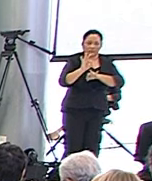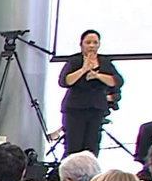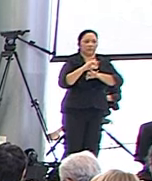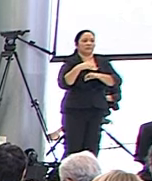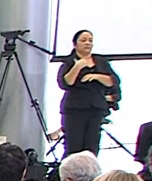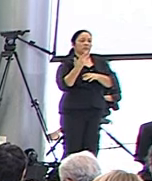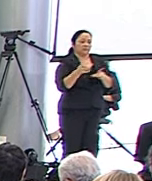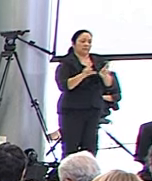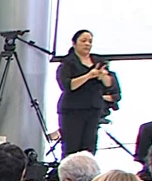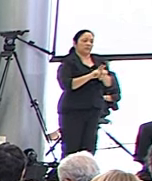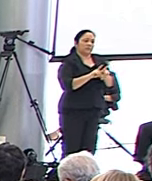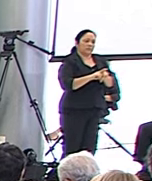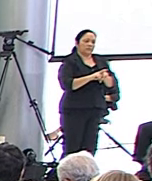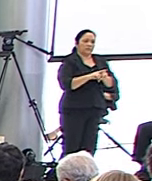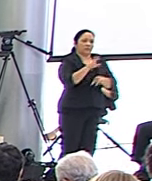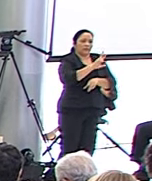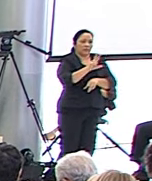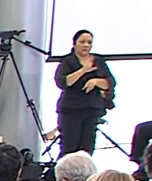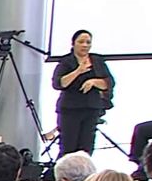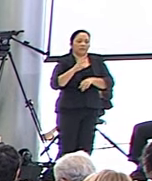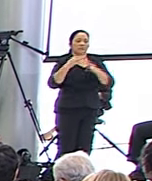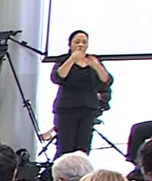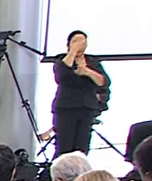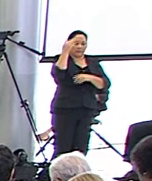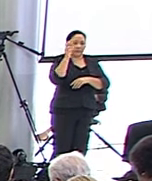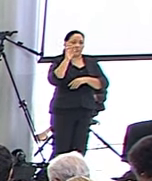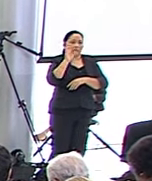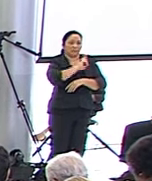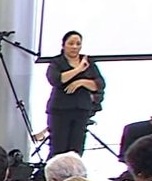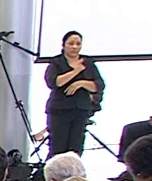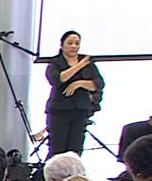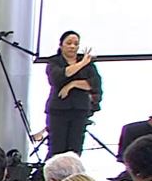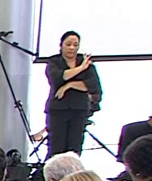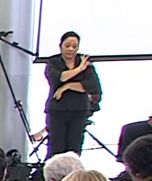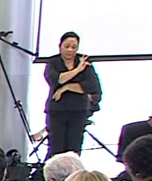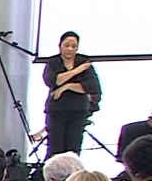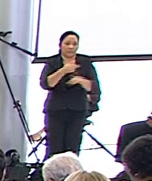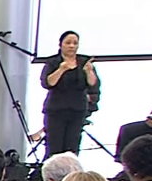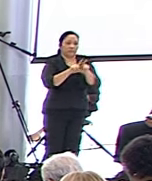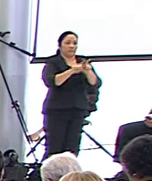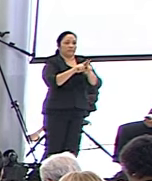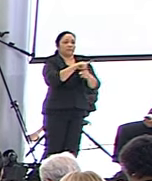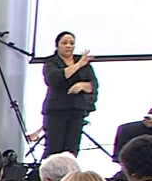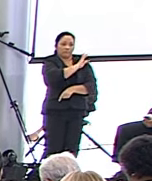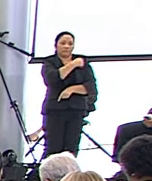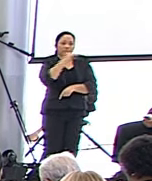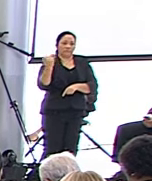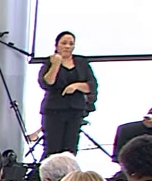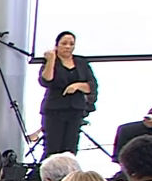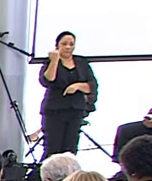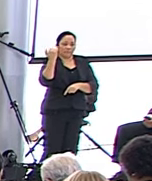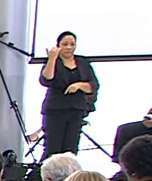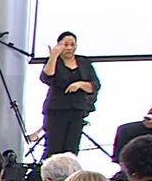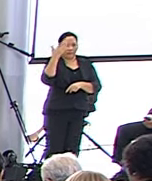todos os ministros que pactuam, mas especialmente os técnicos, que eu acho que são a alma dessas inovações e foram do Pronatec.